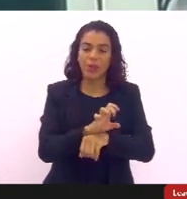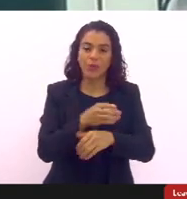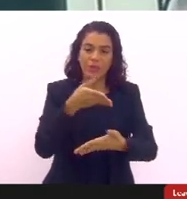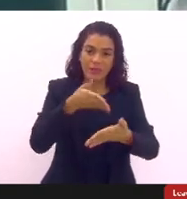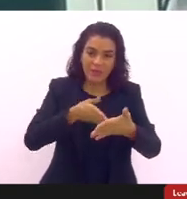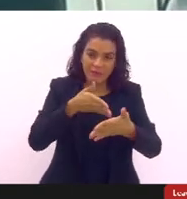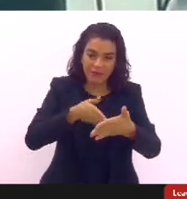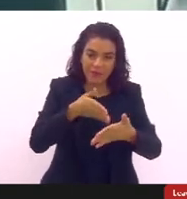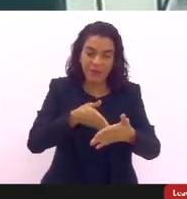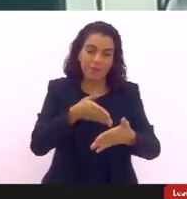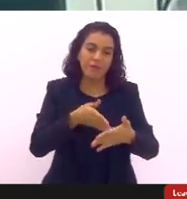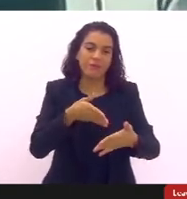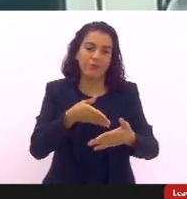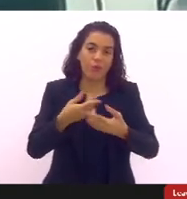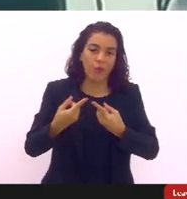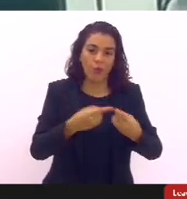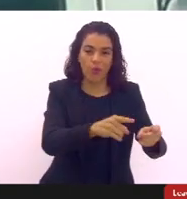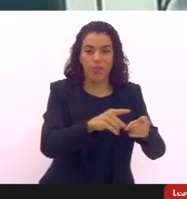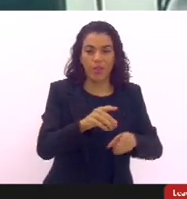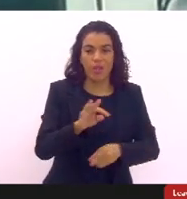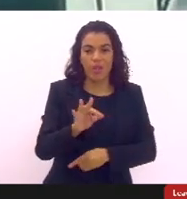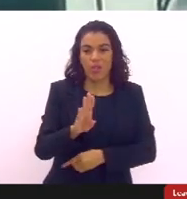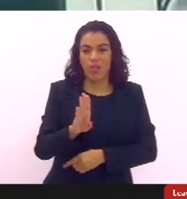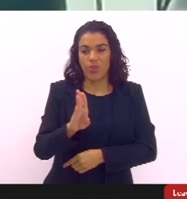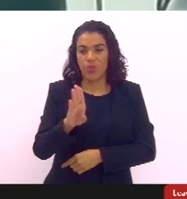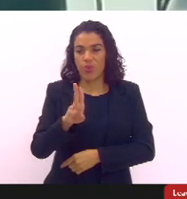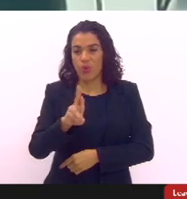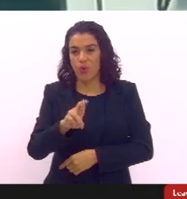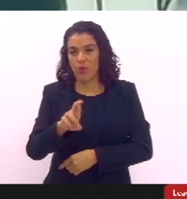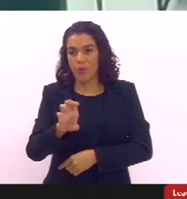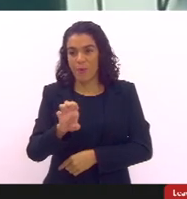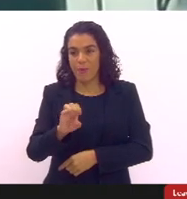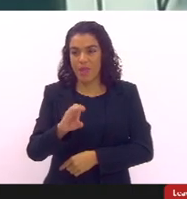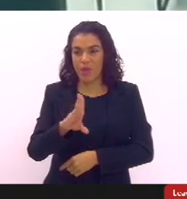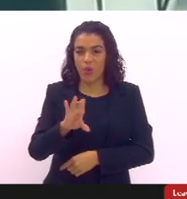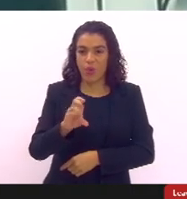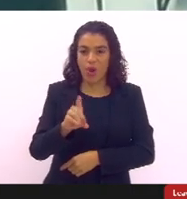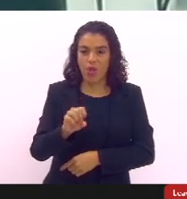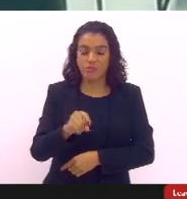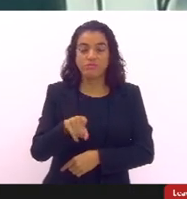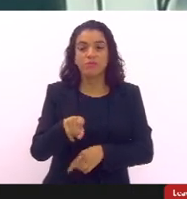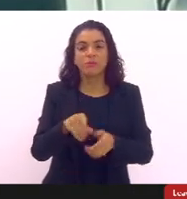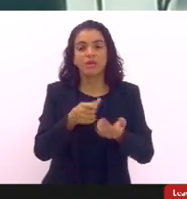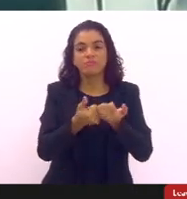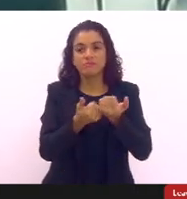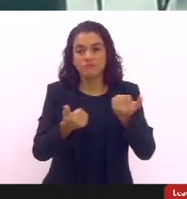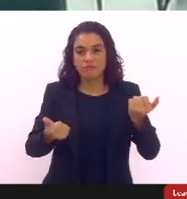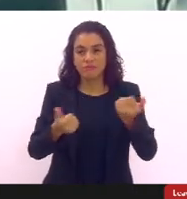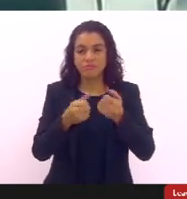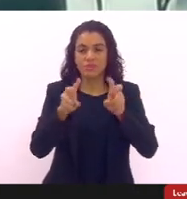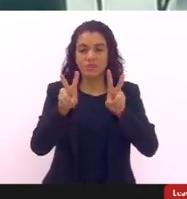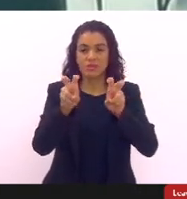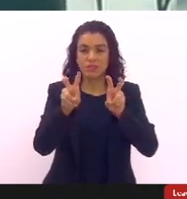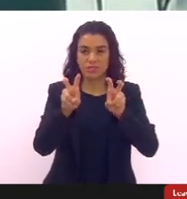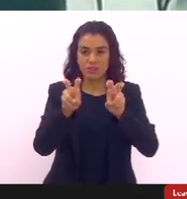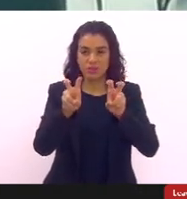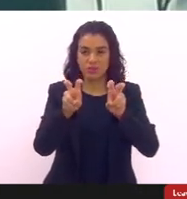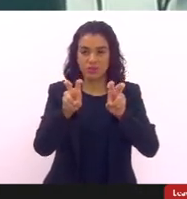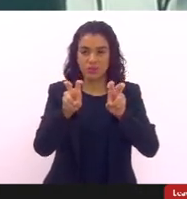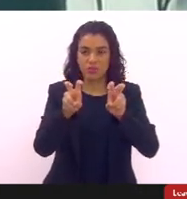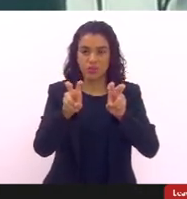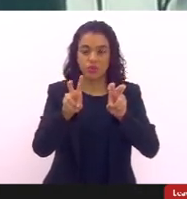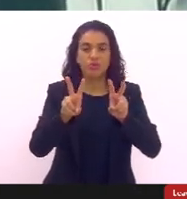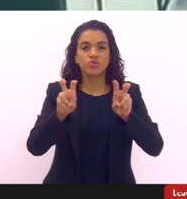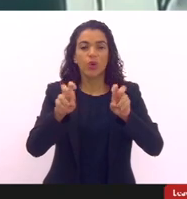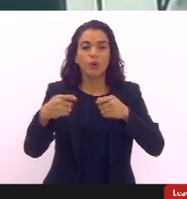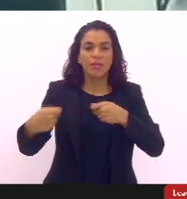enfrentamento à tuberculose. Tem a doutora Flávia, que é assessora do gabinete para assuntos relacionados a